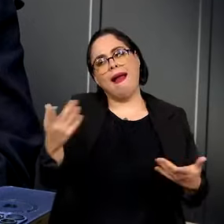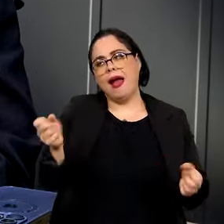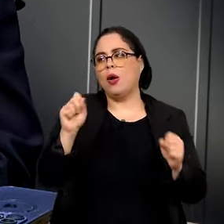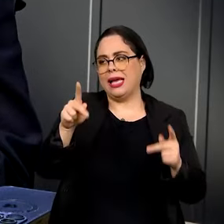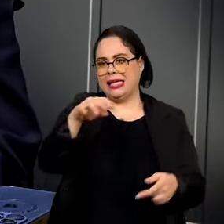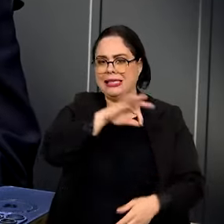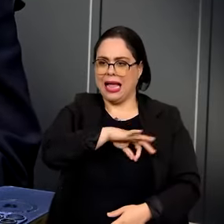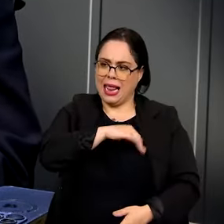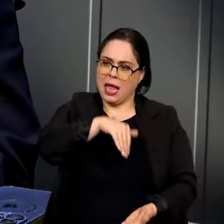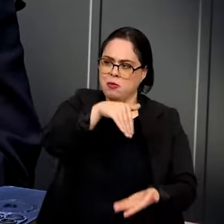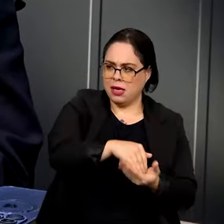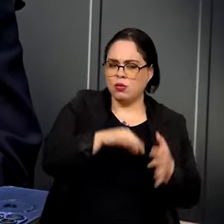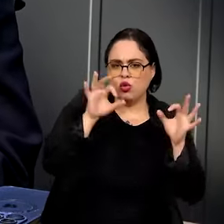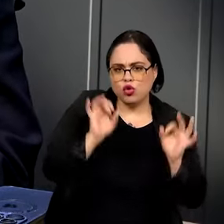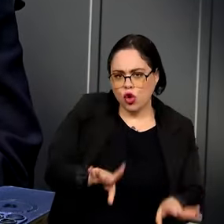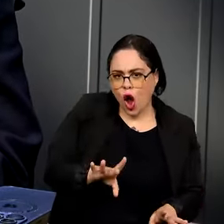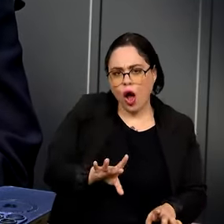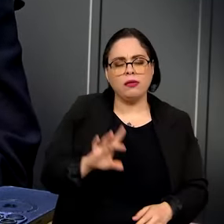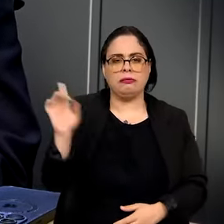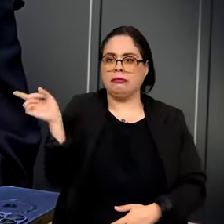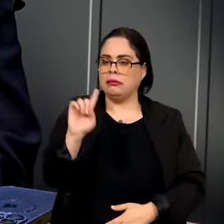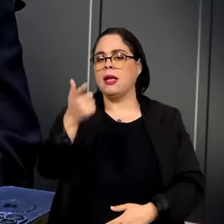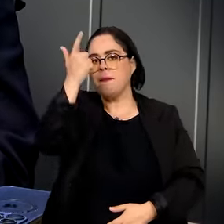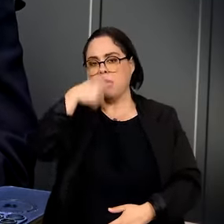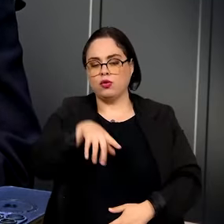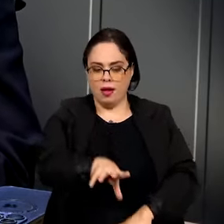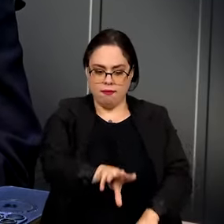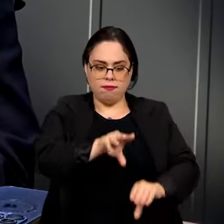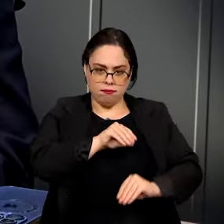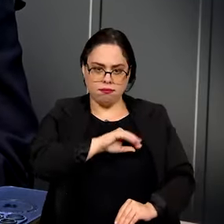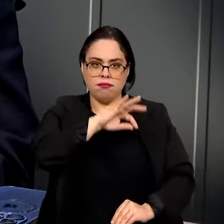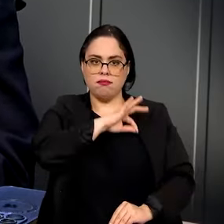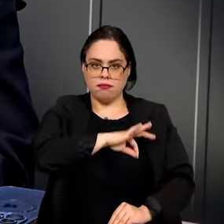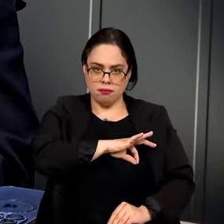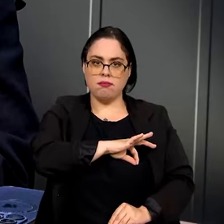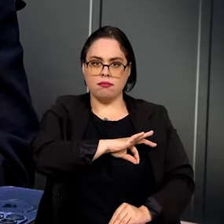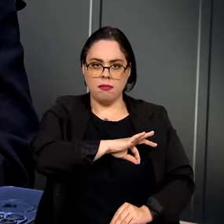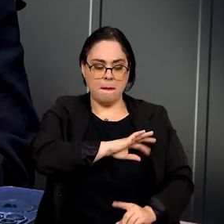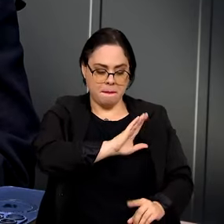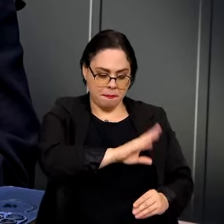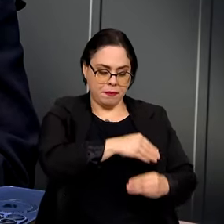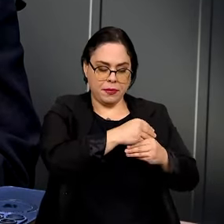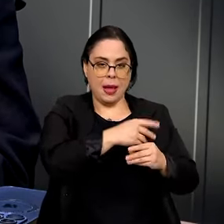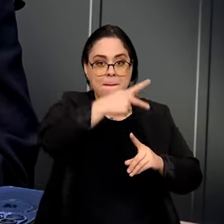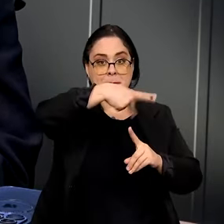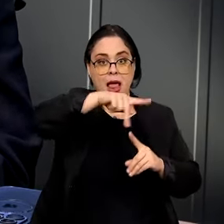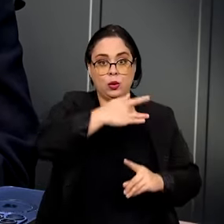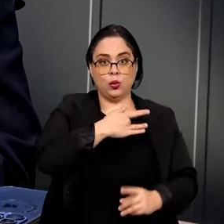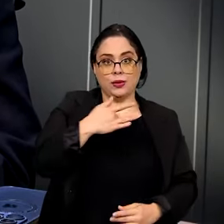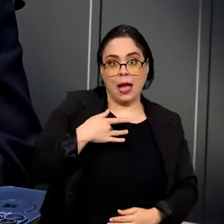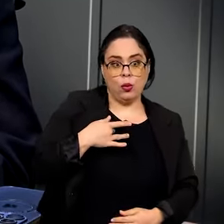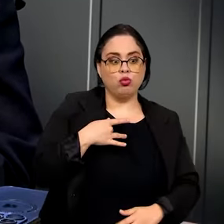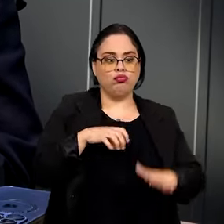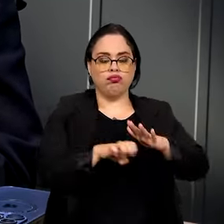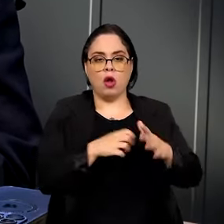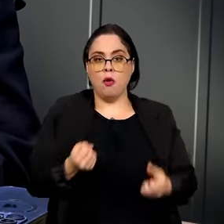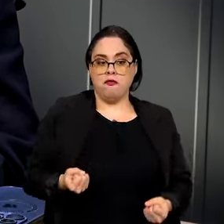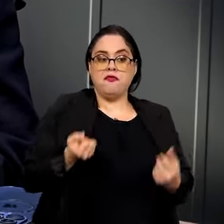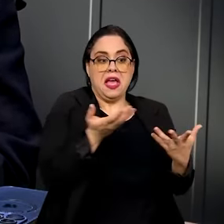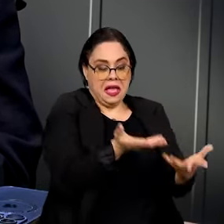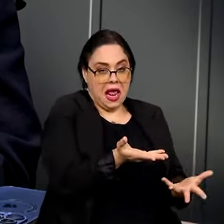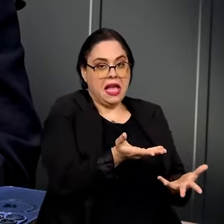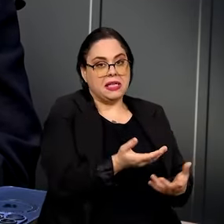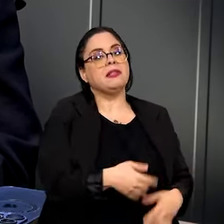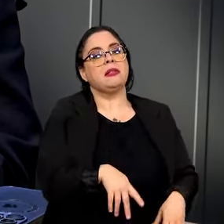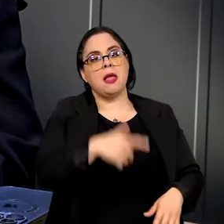precisa explicar Ah mas é só um salário mínimo não essas pessoas recebem eh a plano de saúde essas